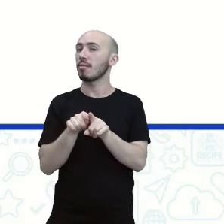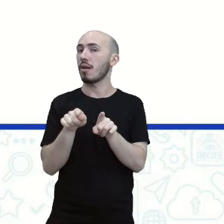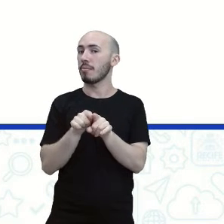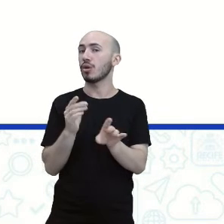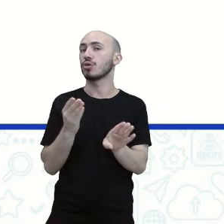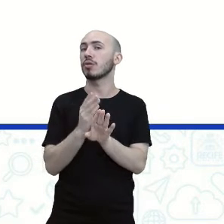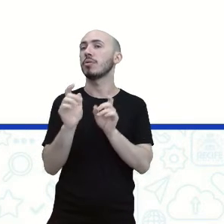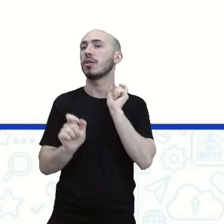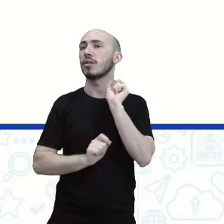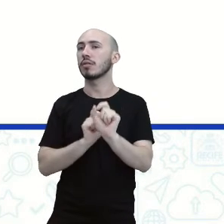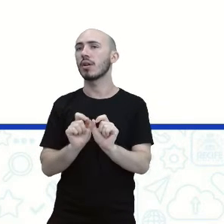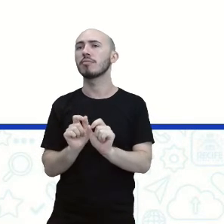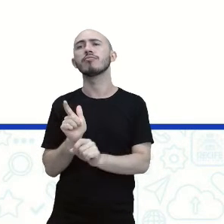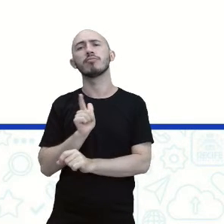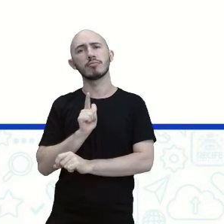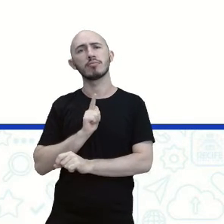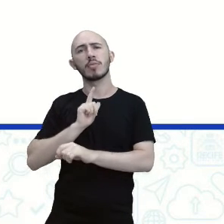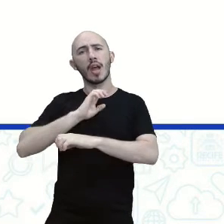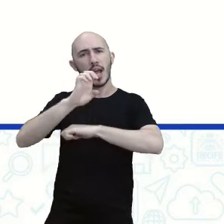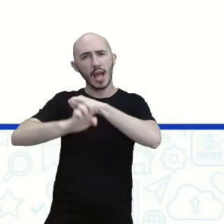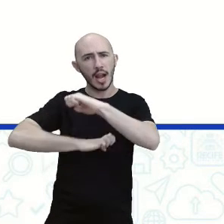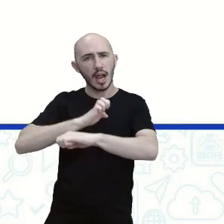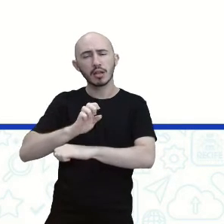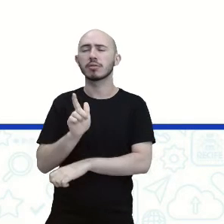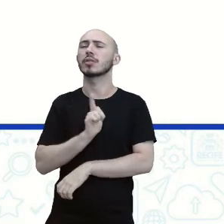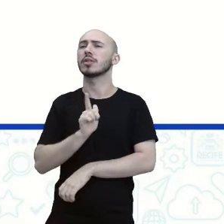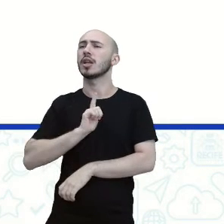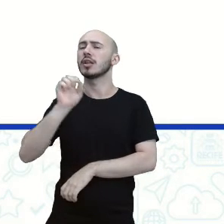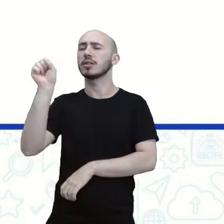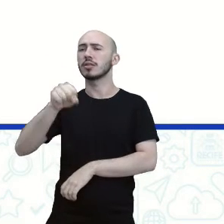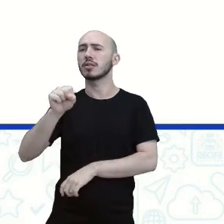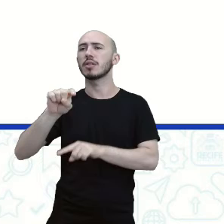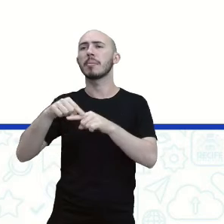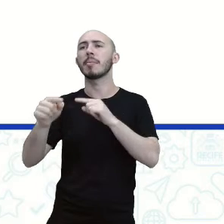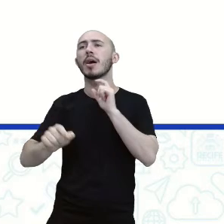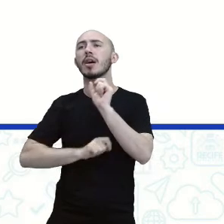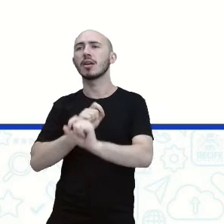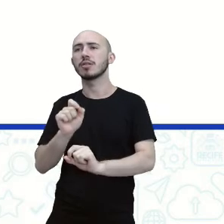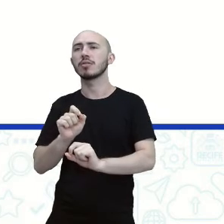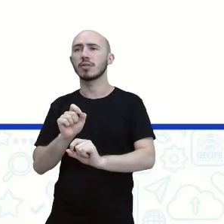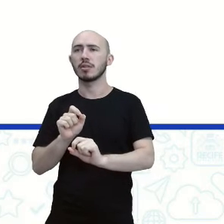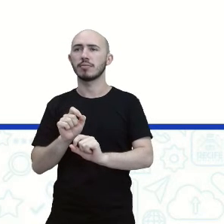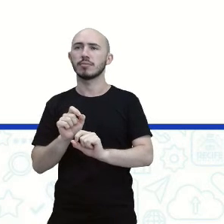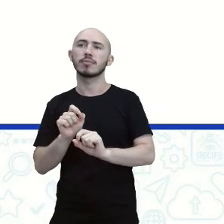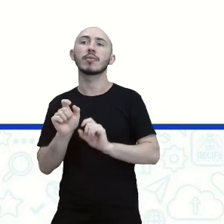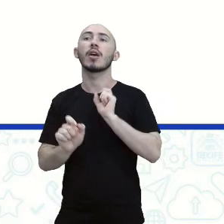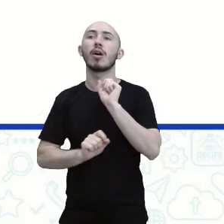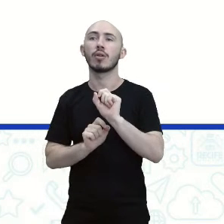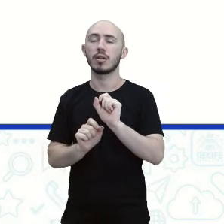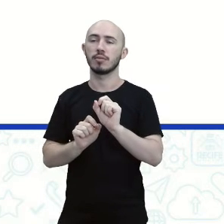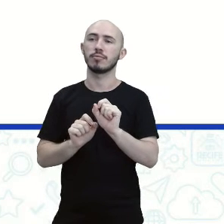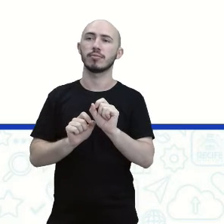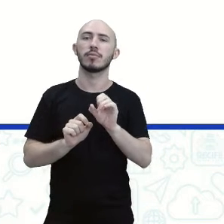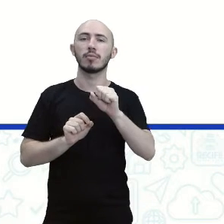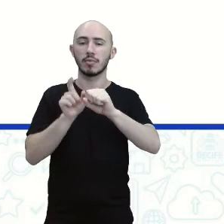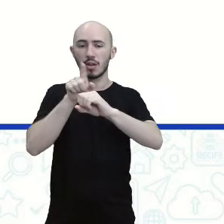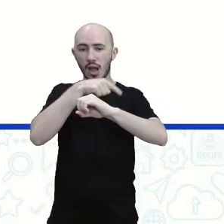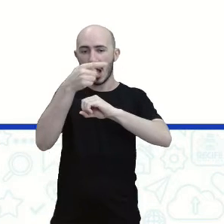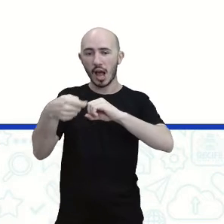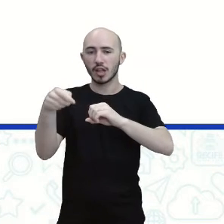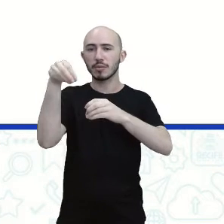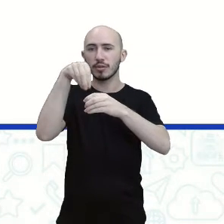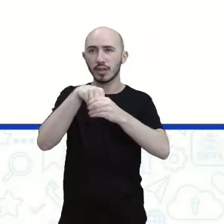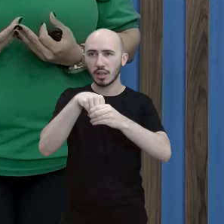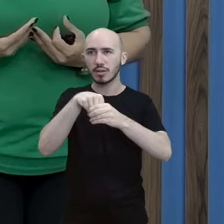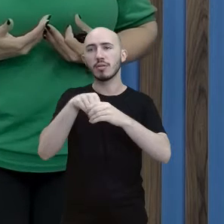quê? Tem elétrons sim, mas esses elétrons estão, ó, girando, formando órbitas no